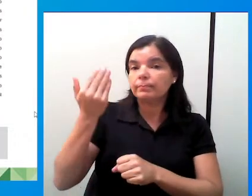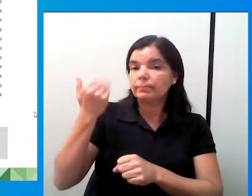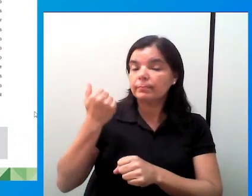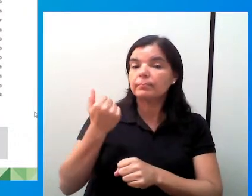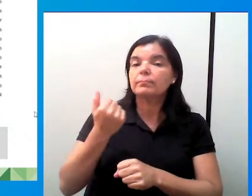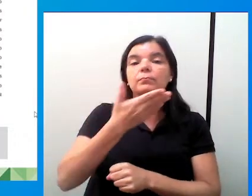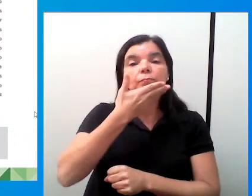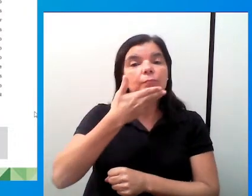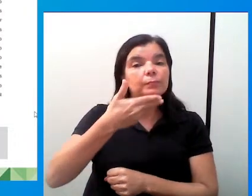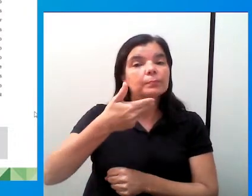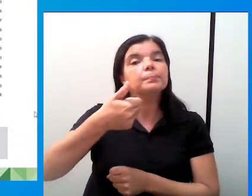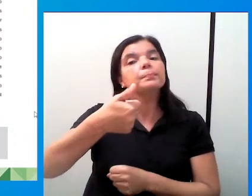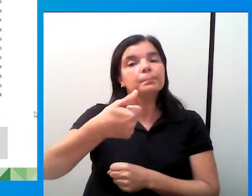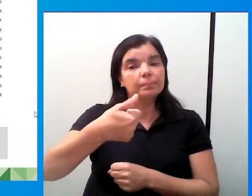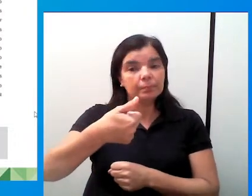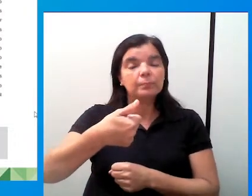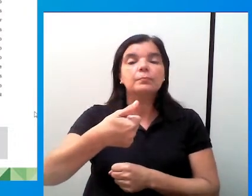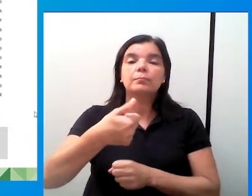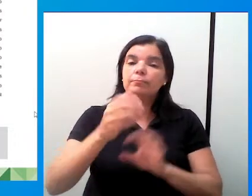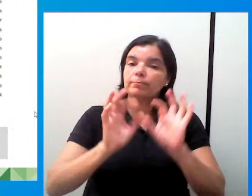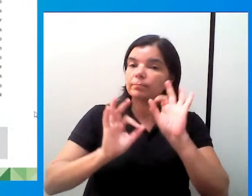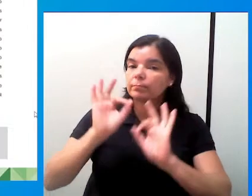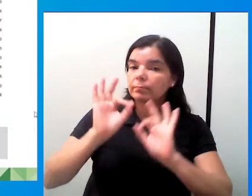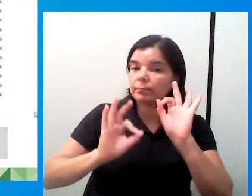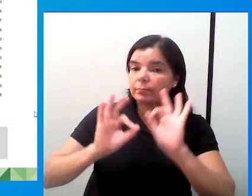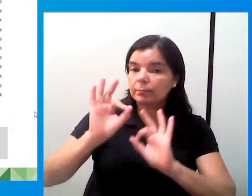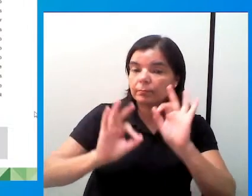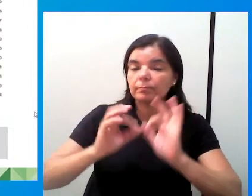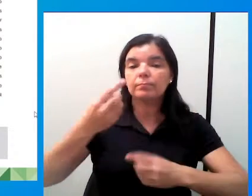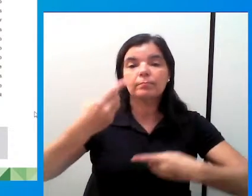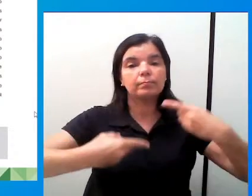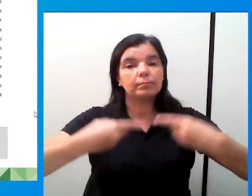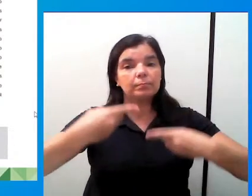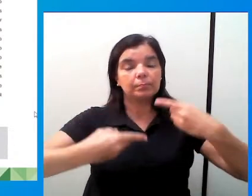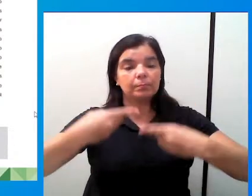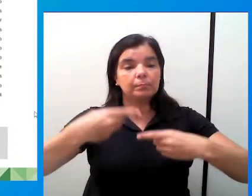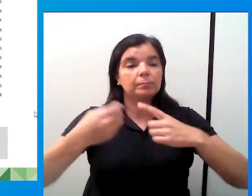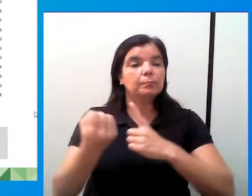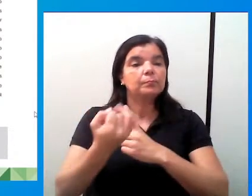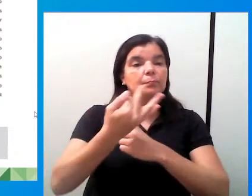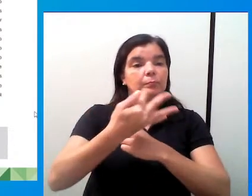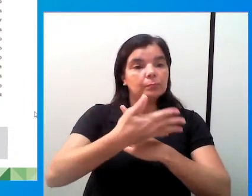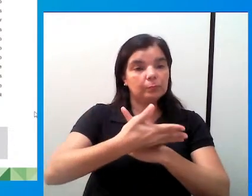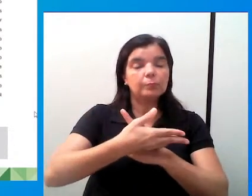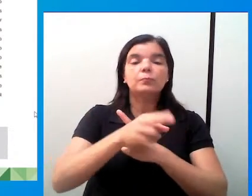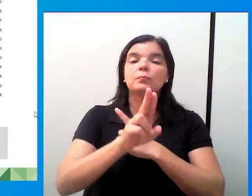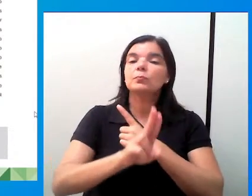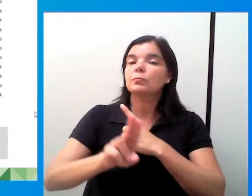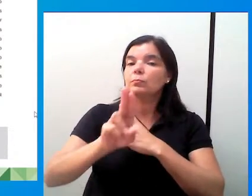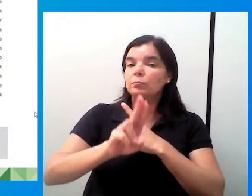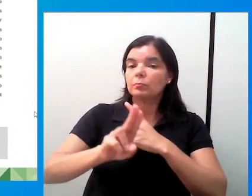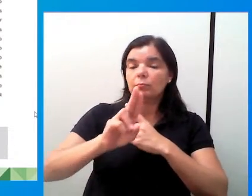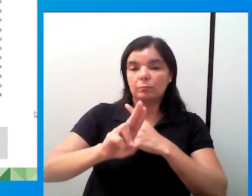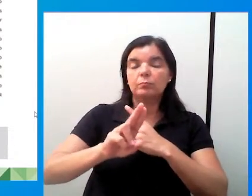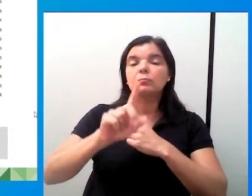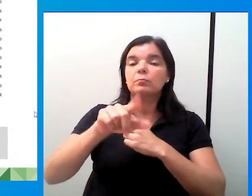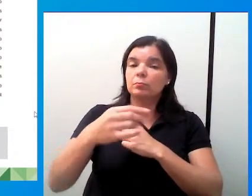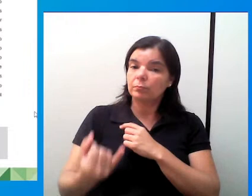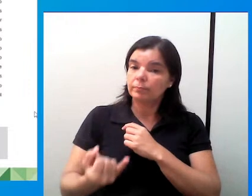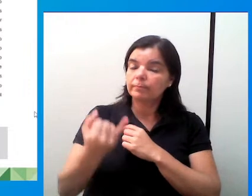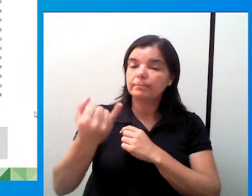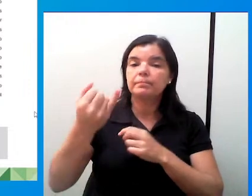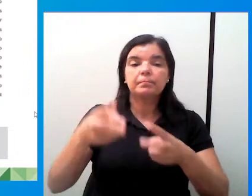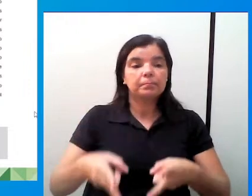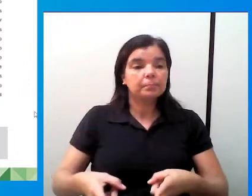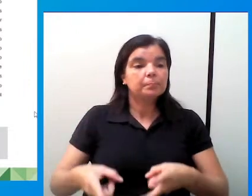política, né, trazendo melhorias, trazendo um conceito de otimização do processo. Isso é importante, nós